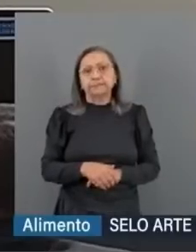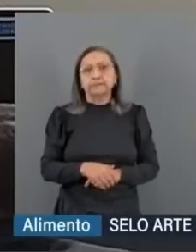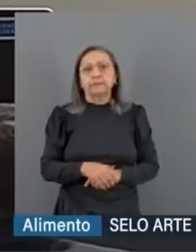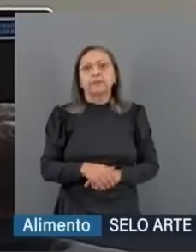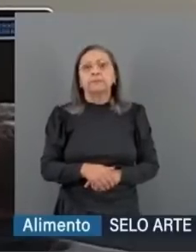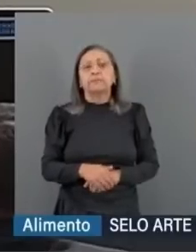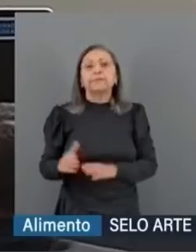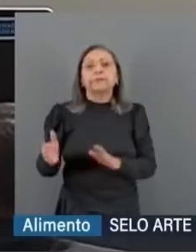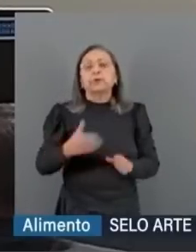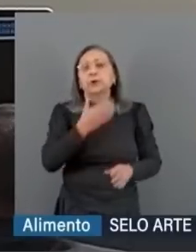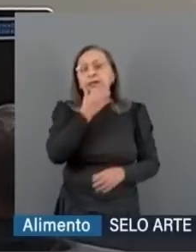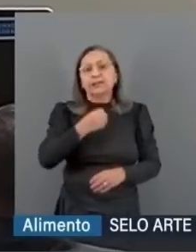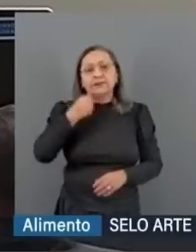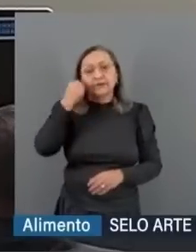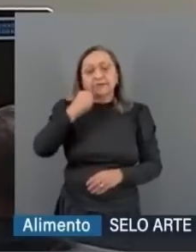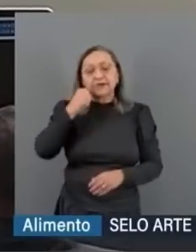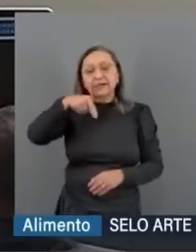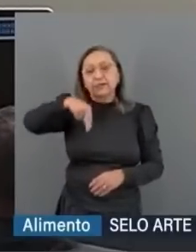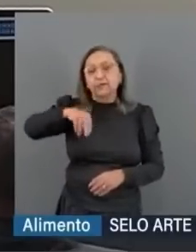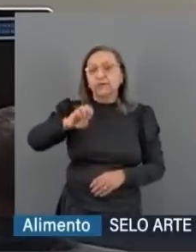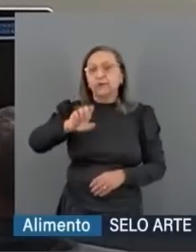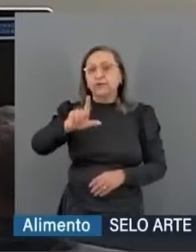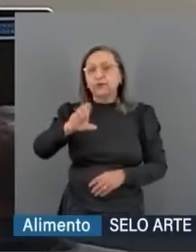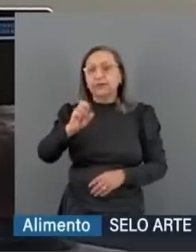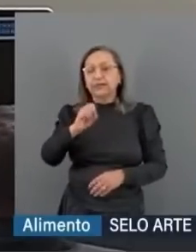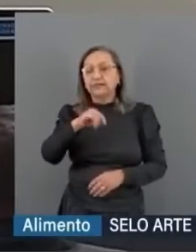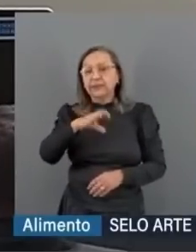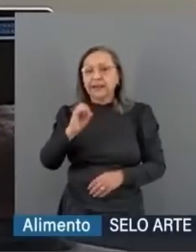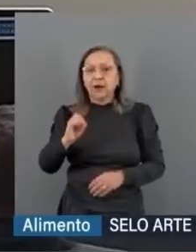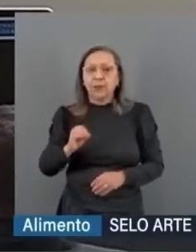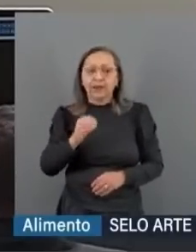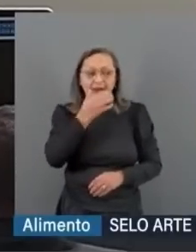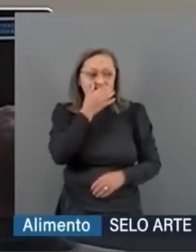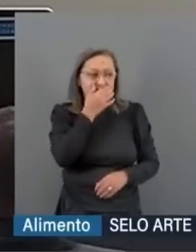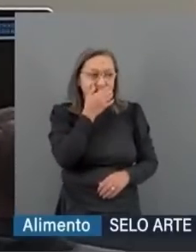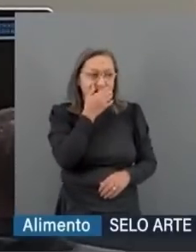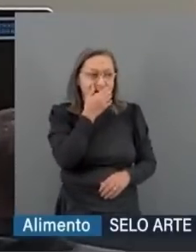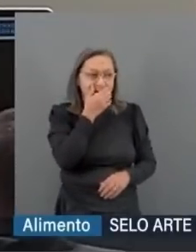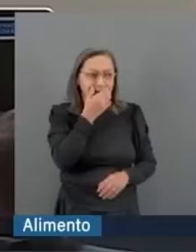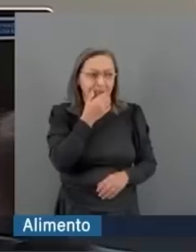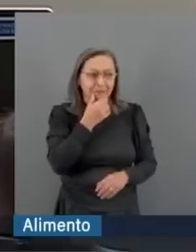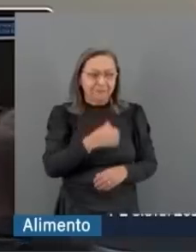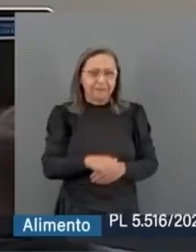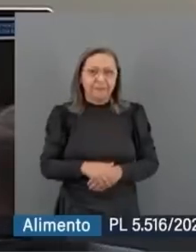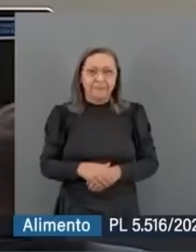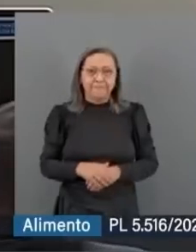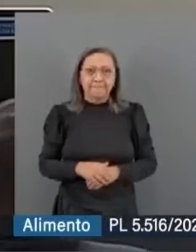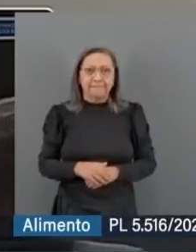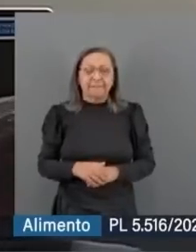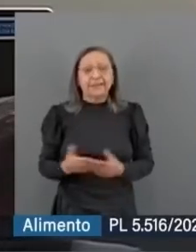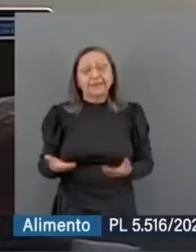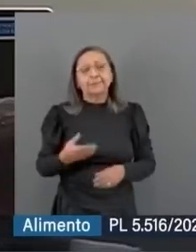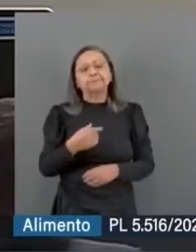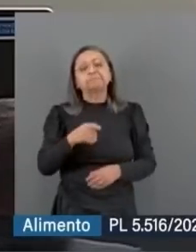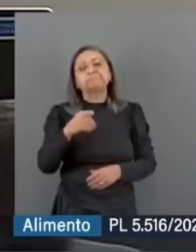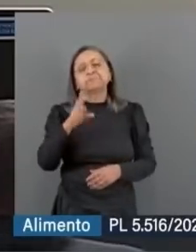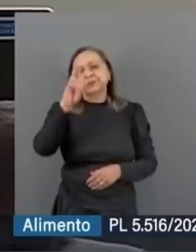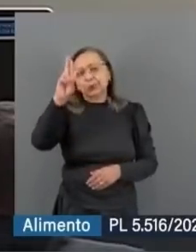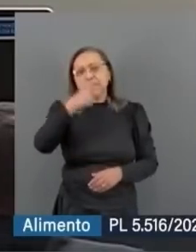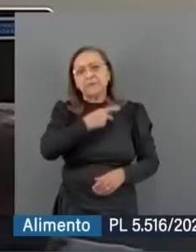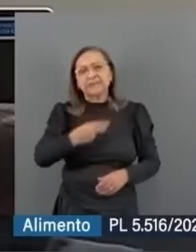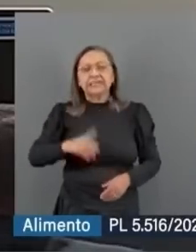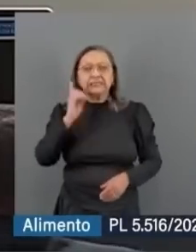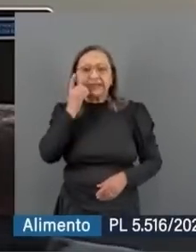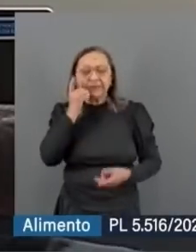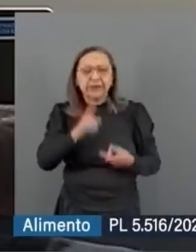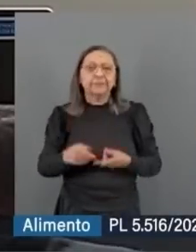né, todo grande líder de massas tem uma militância que é mais radical no sentido de tentar bloquear opiniões, né, e a gente viu o que